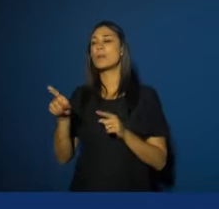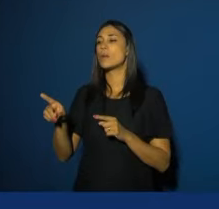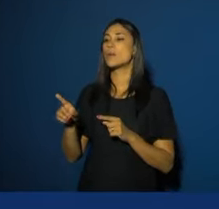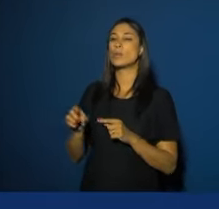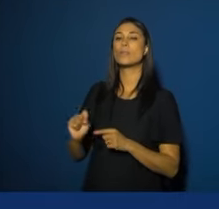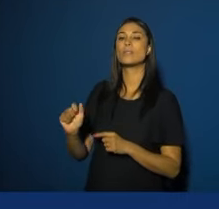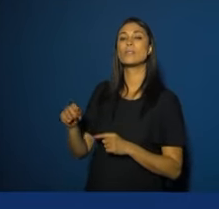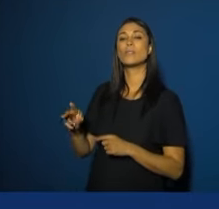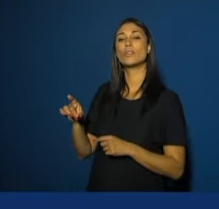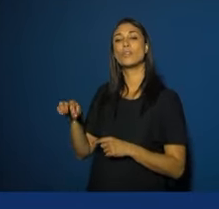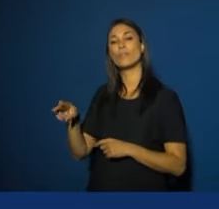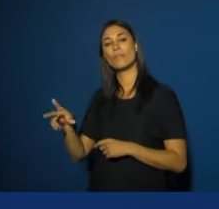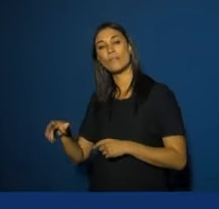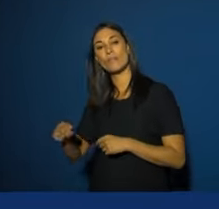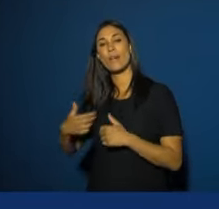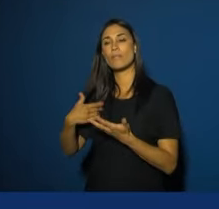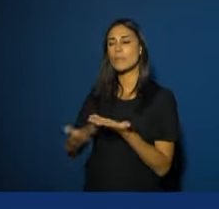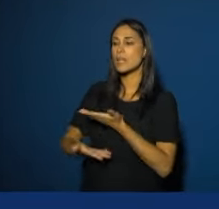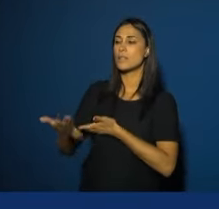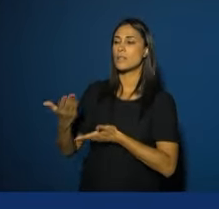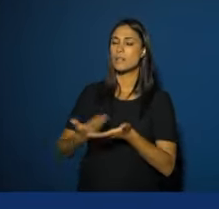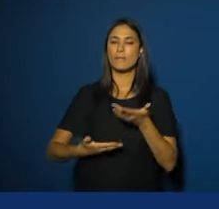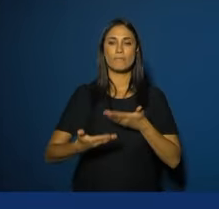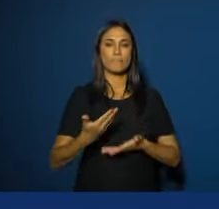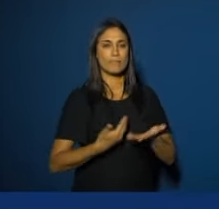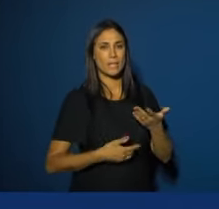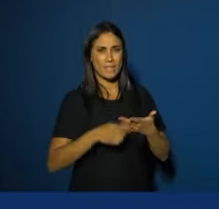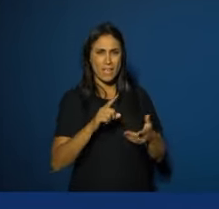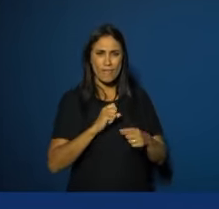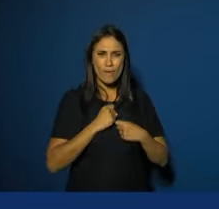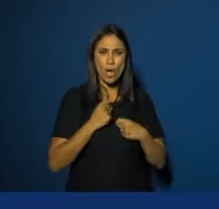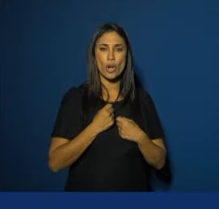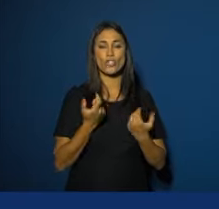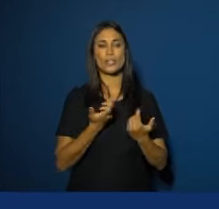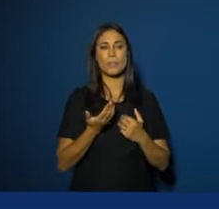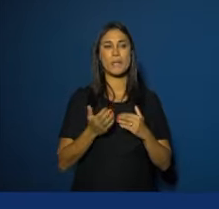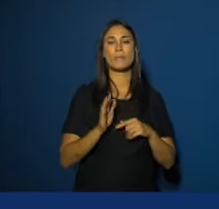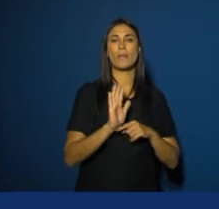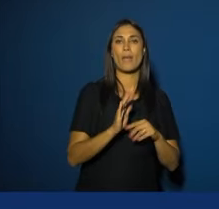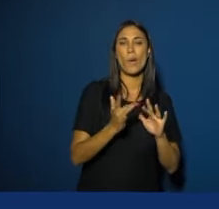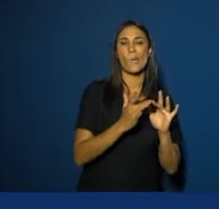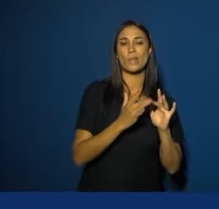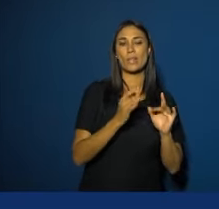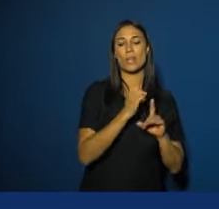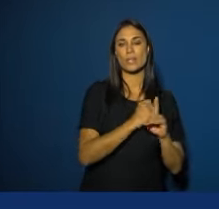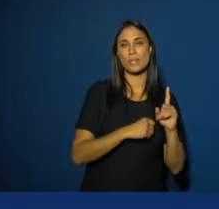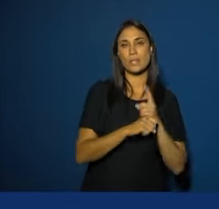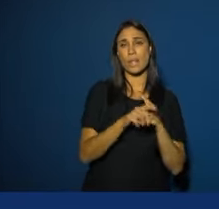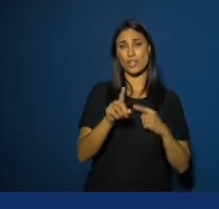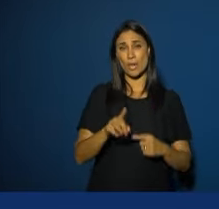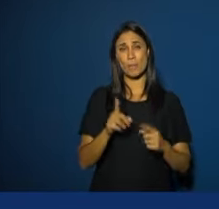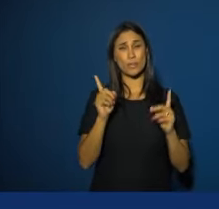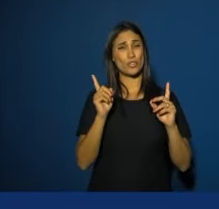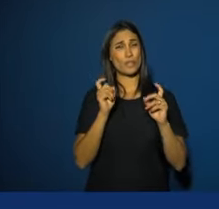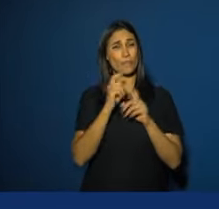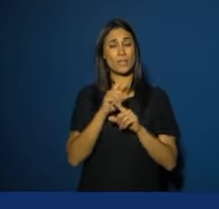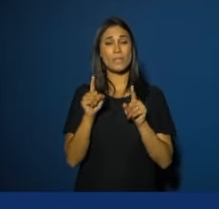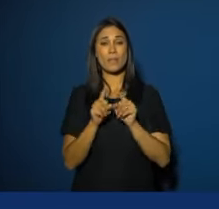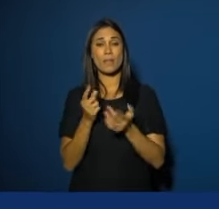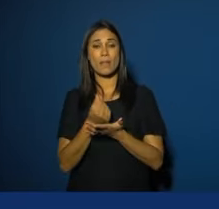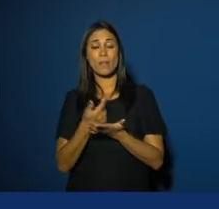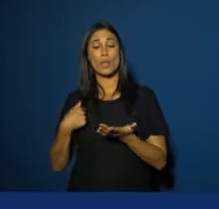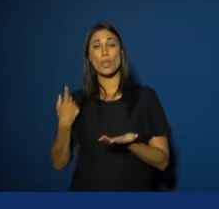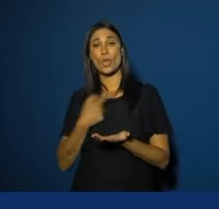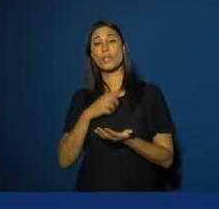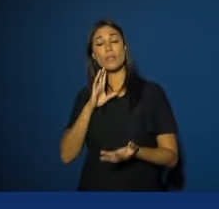com o Sandoval, fazer todo esse trabalho que é intenso, lidar com a sociedade, né? É um negócio muito intensivo e capital. Nós